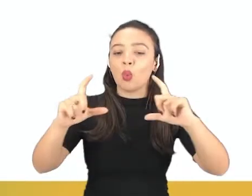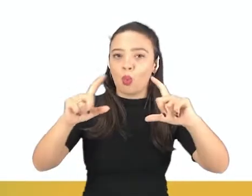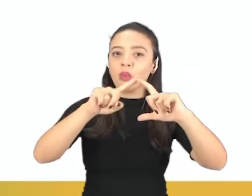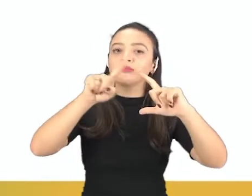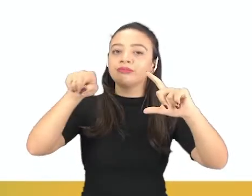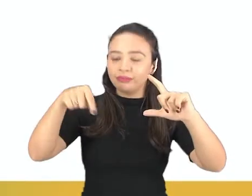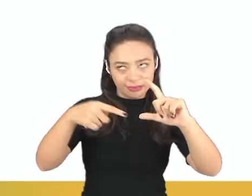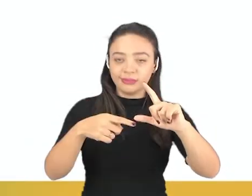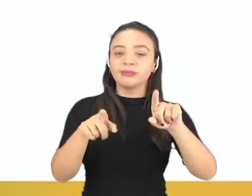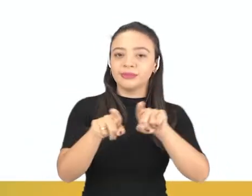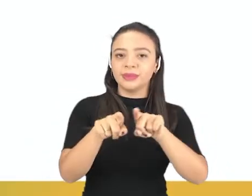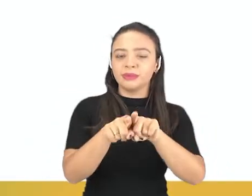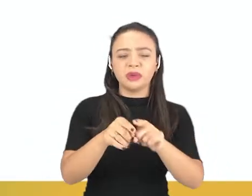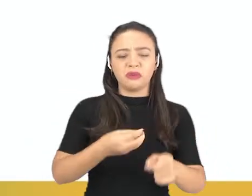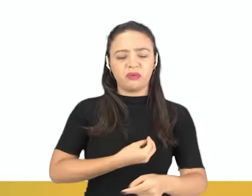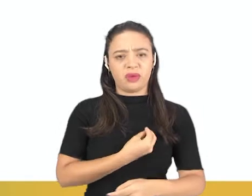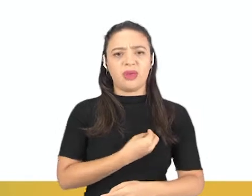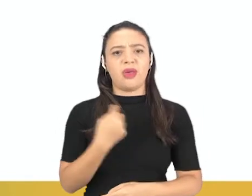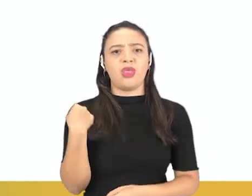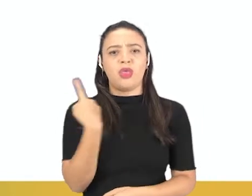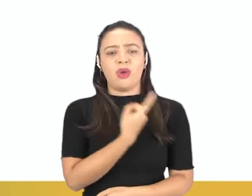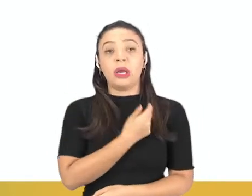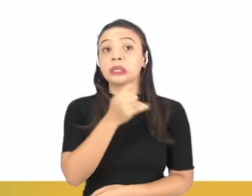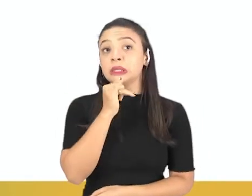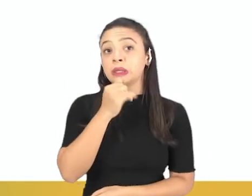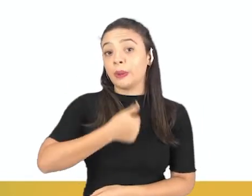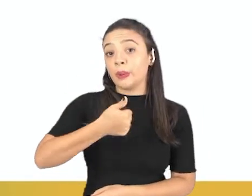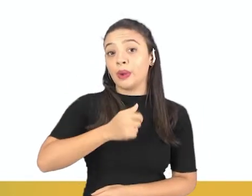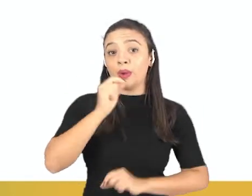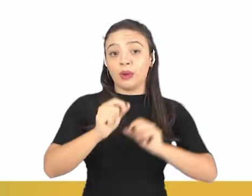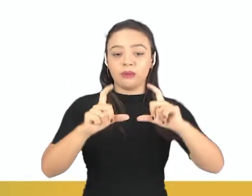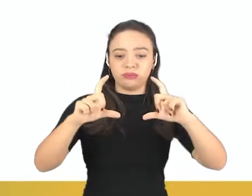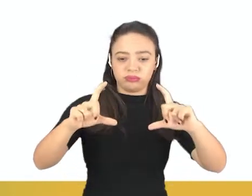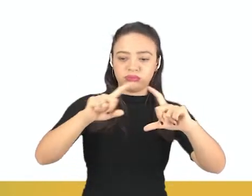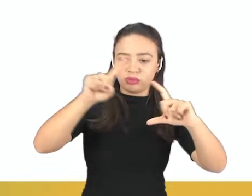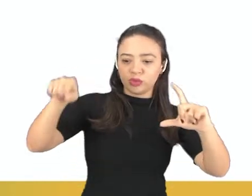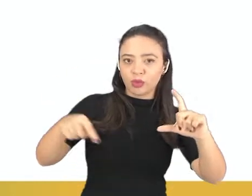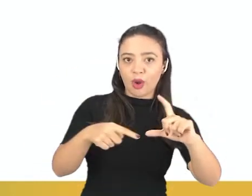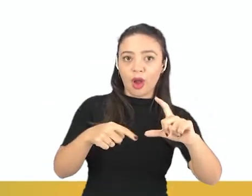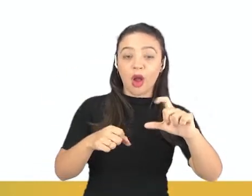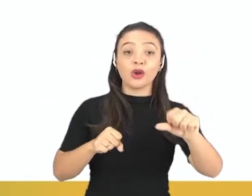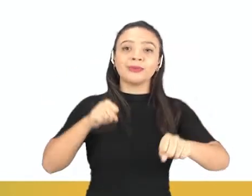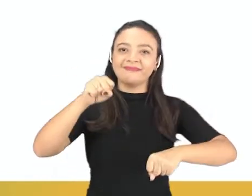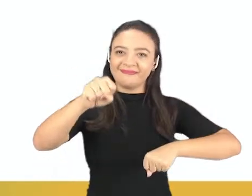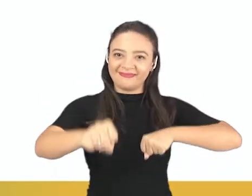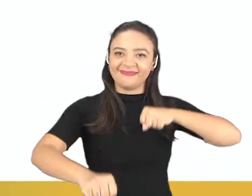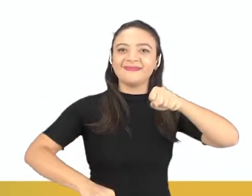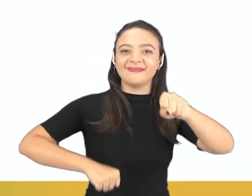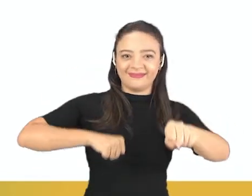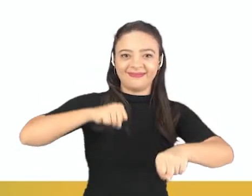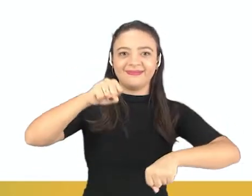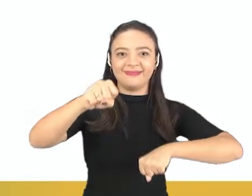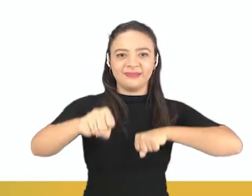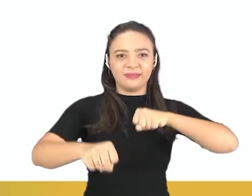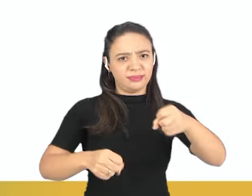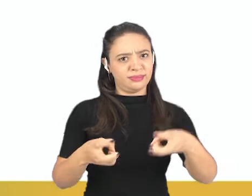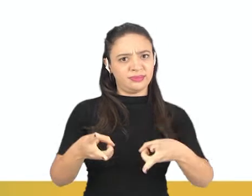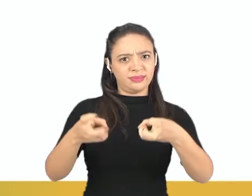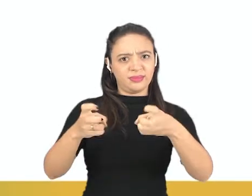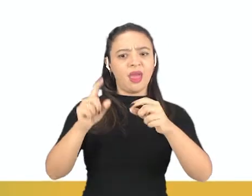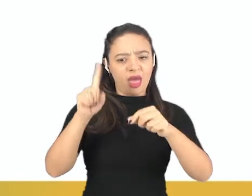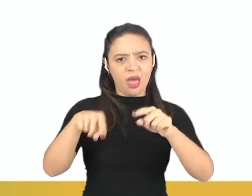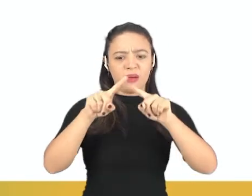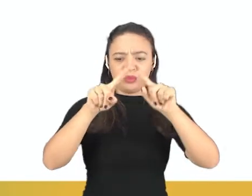e nossa realidade então primeiro exemplo aí seria a roda de uma bicicleta né você reparei que nós temos aí uma forma